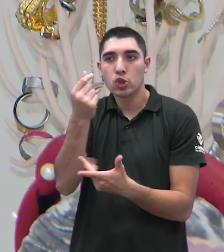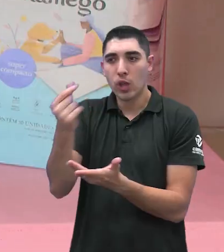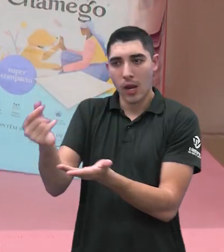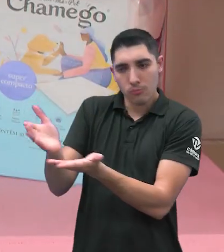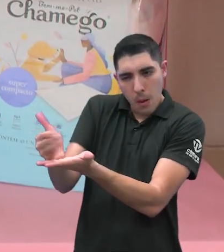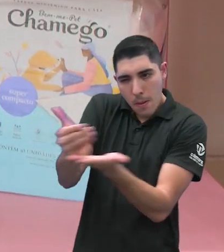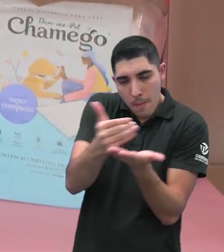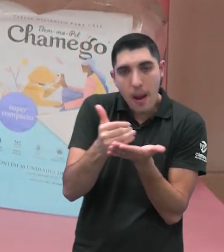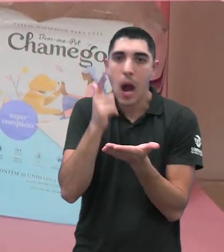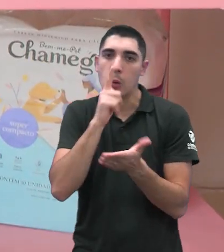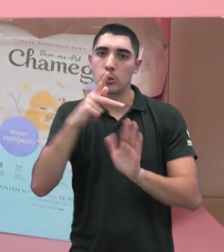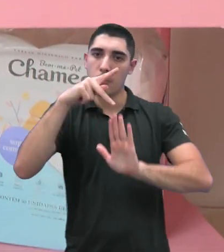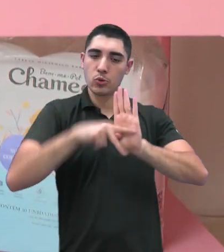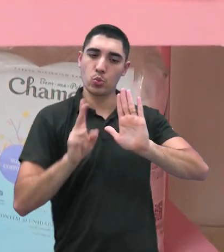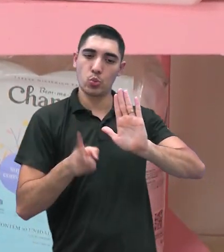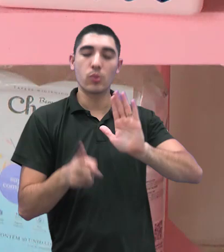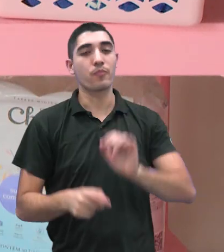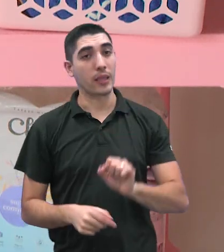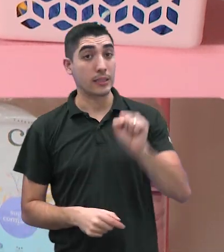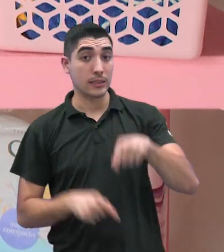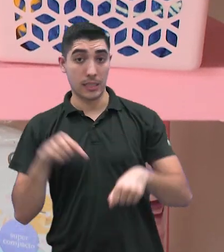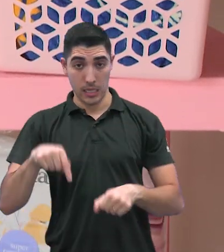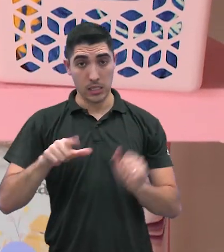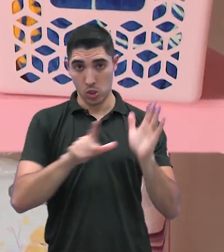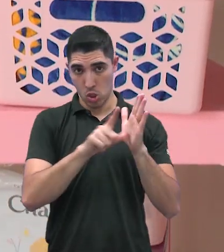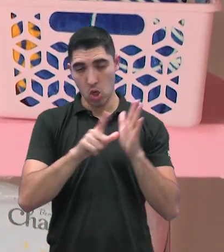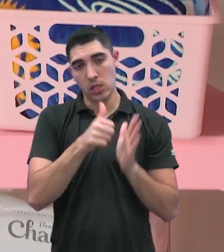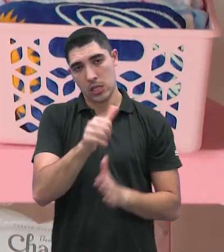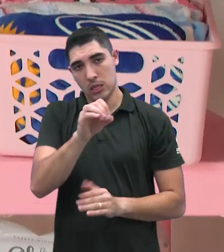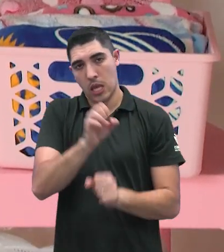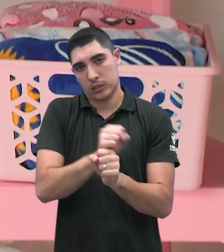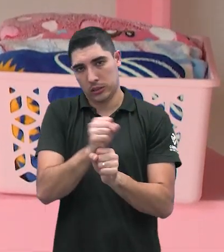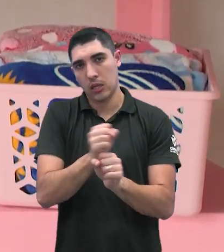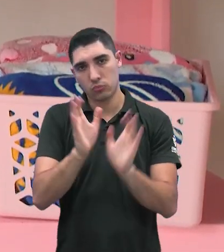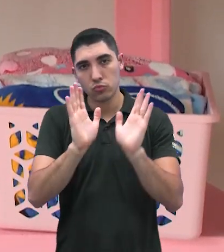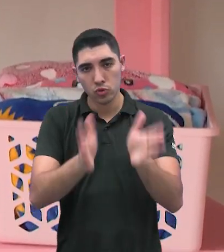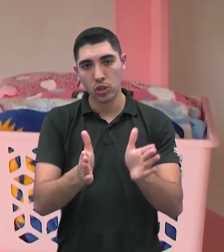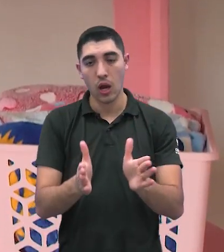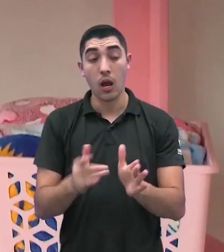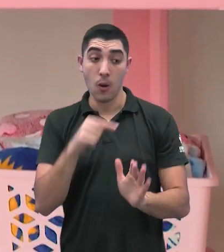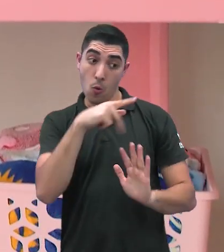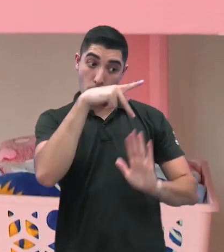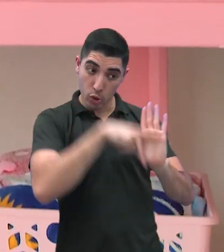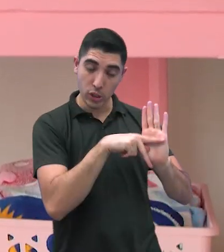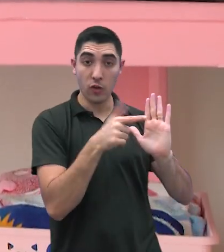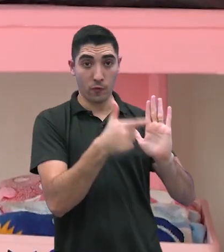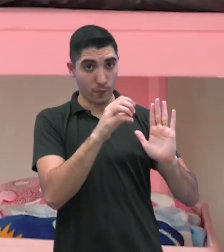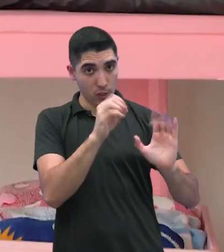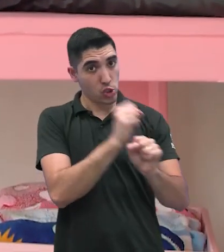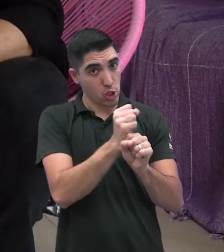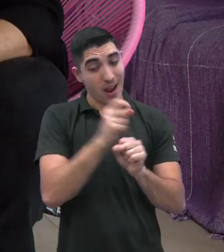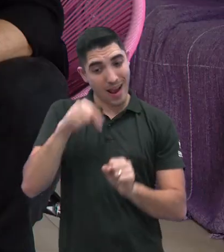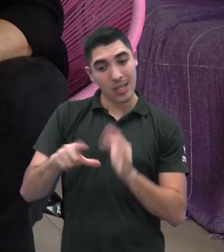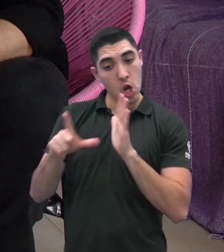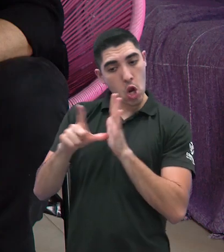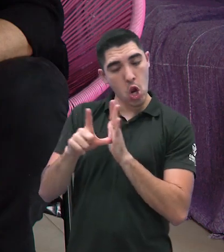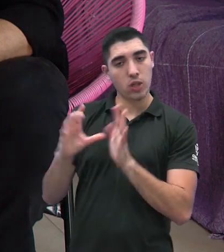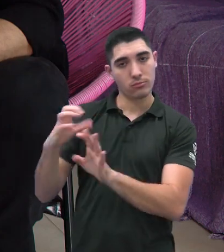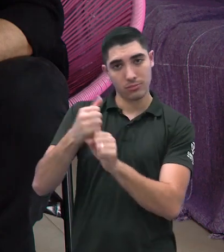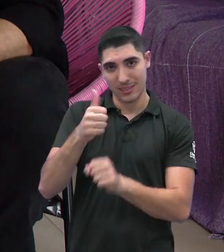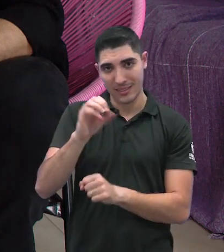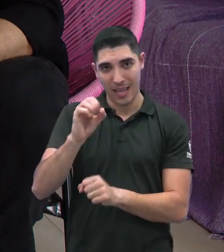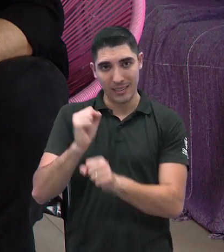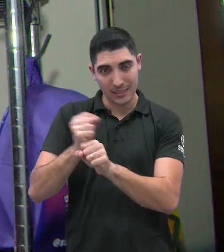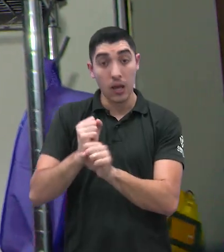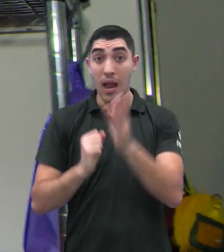manter o projeto. Sim, a gente tem o Bazar já há 10 anos, o nosso projeto esse ano faz 20 anos já, incluindo resgates também de